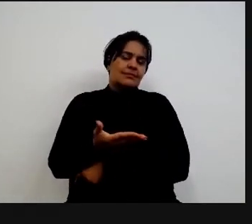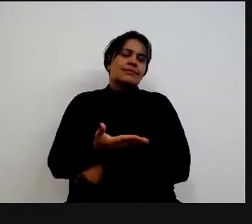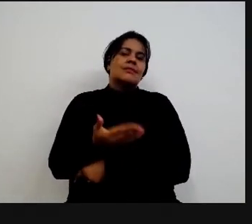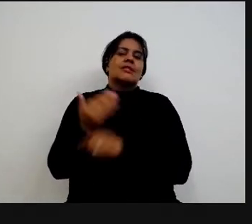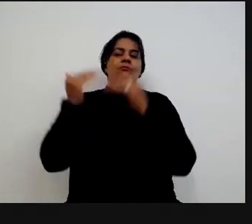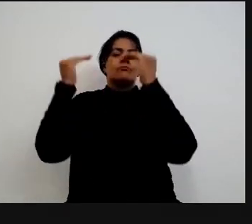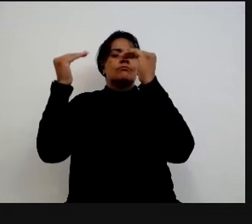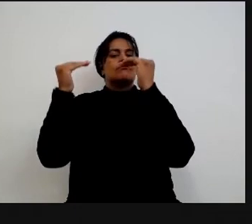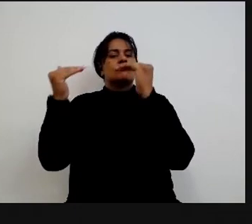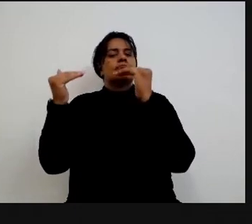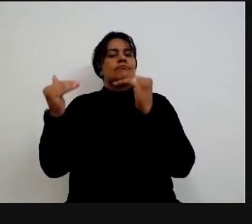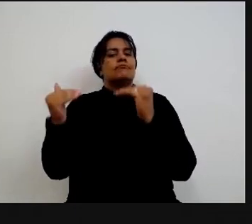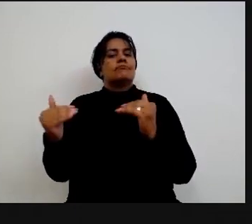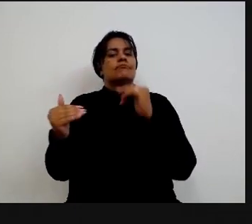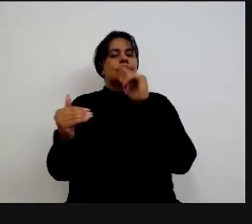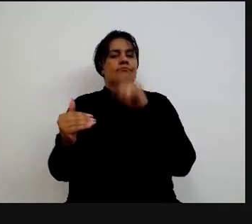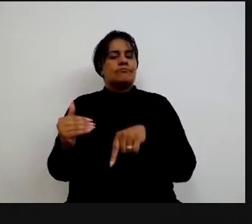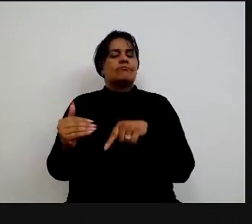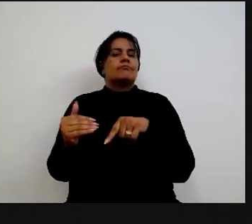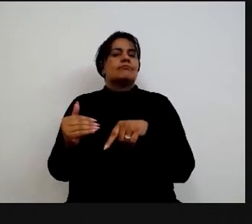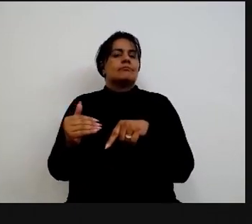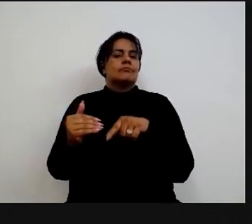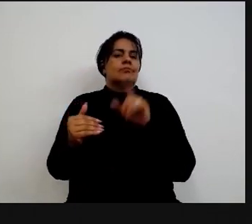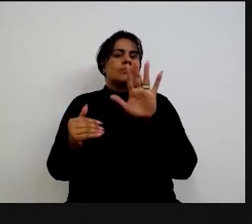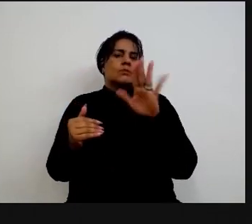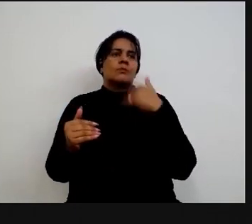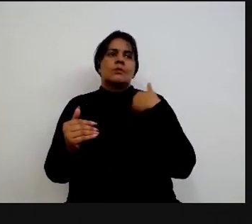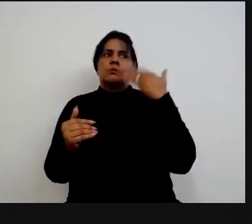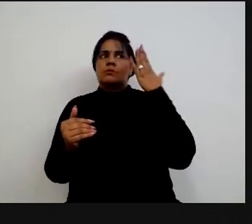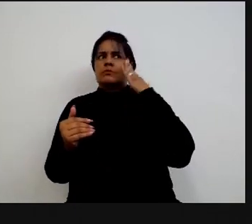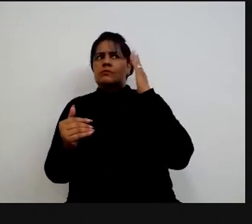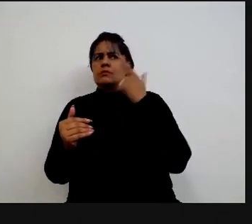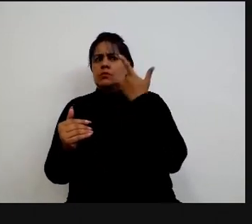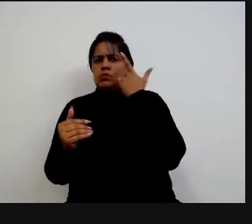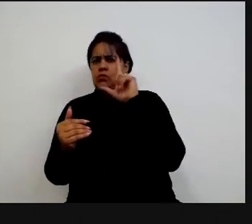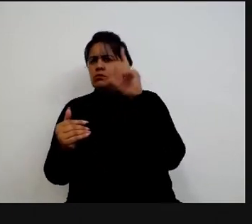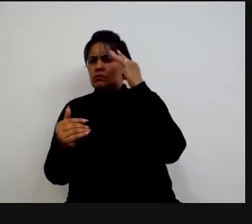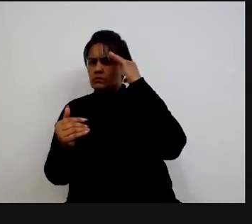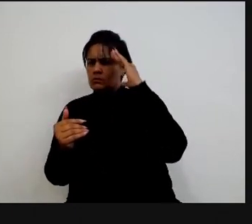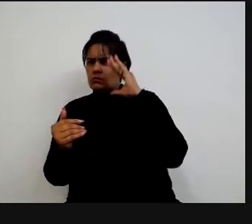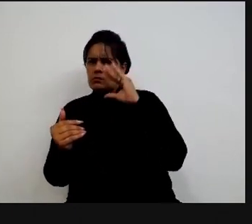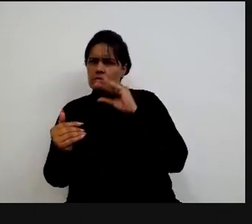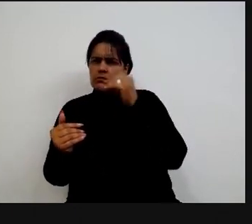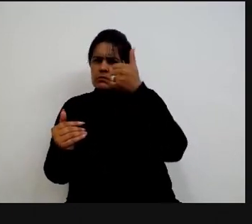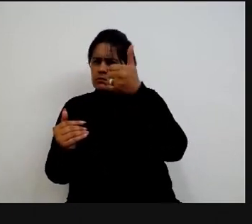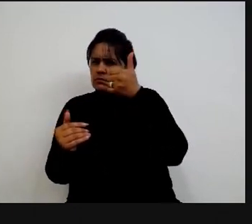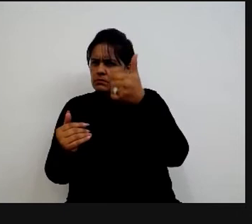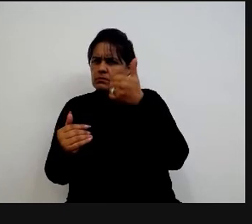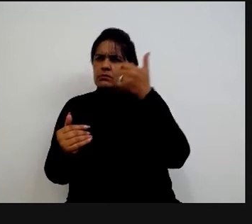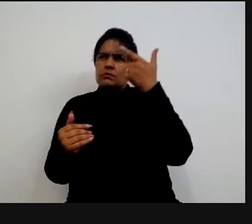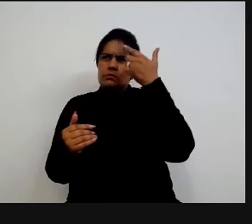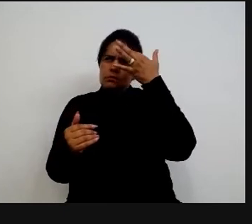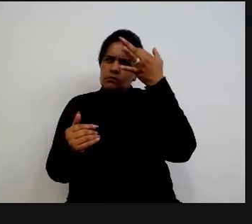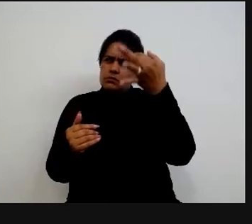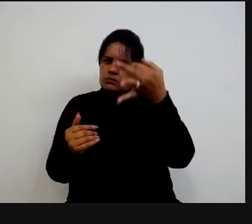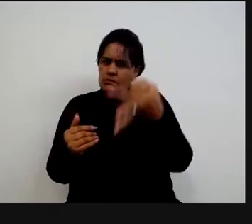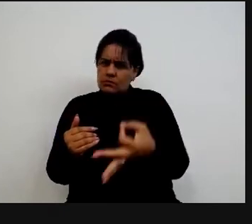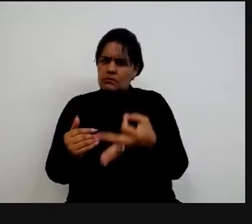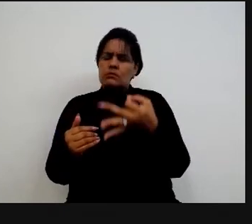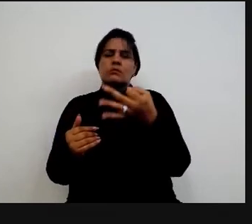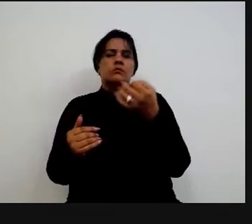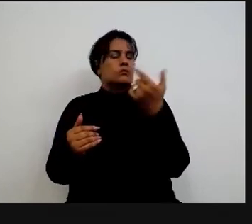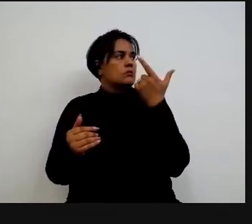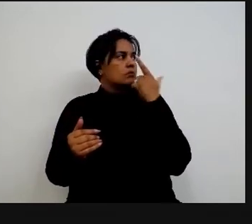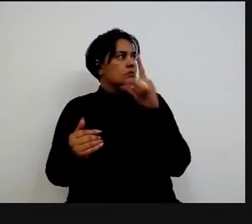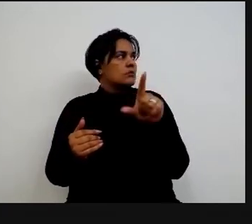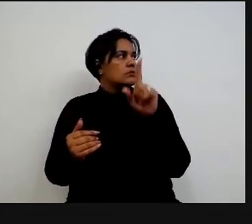nos níveis de indicadores, se eu estou indo no nível de conhecimento, de compreensão, de aplicabilidade, de análise, e aí na taxonomia de